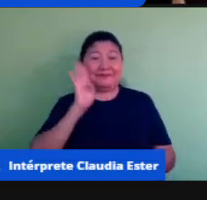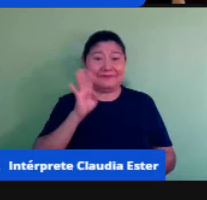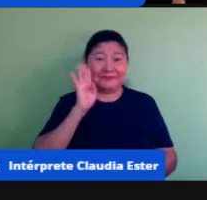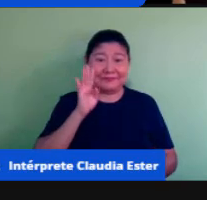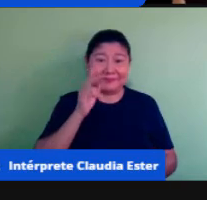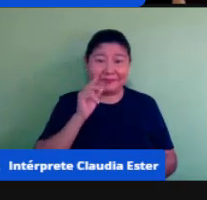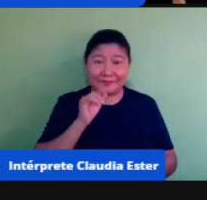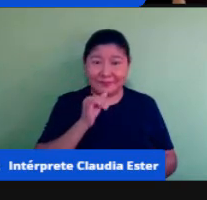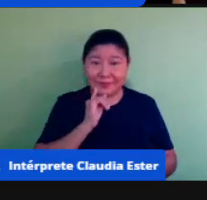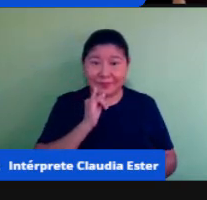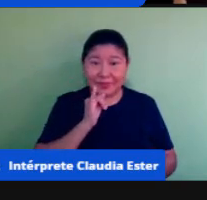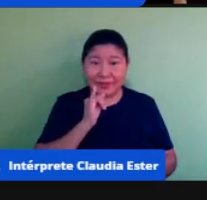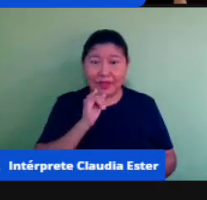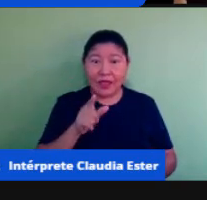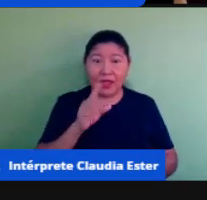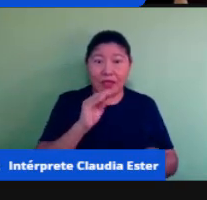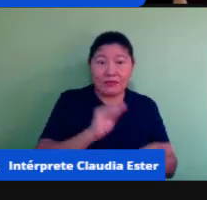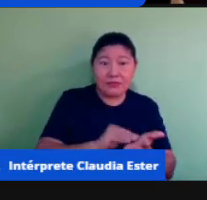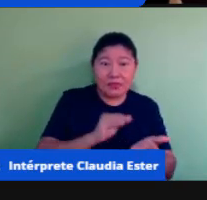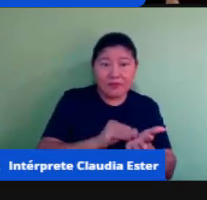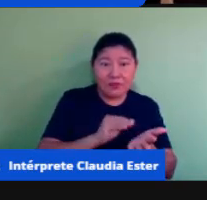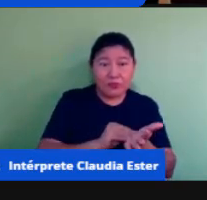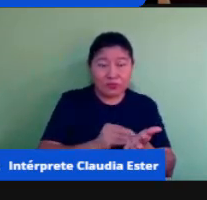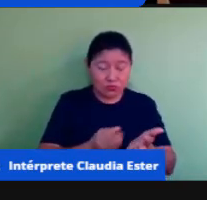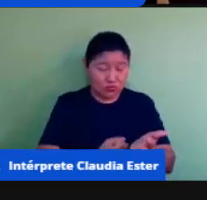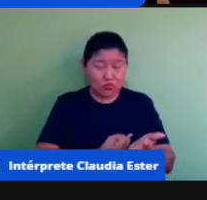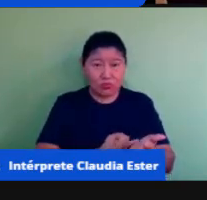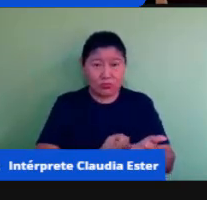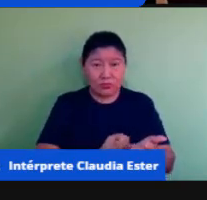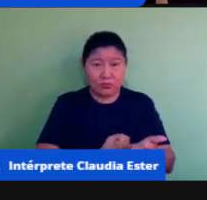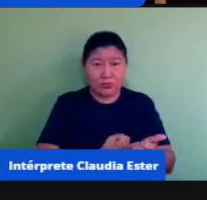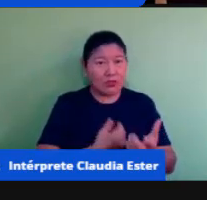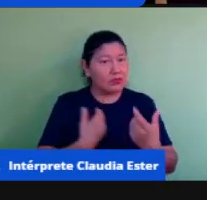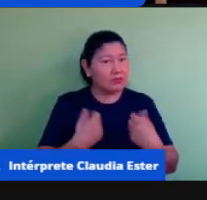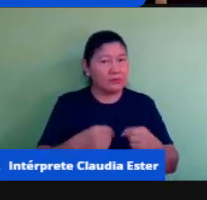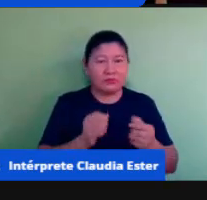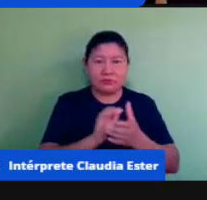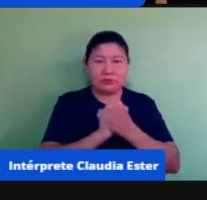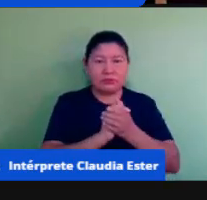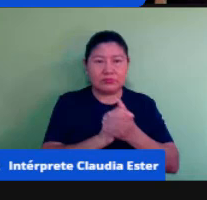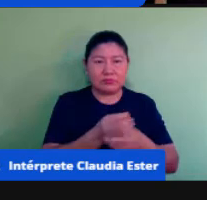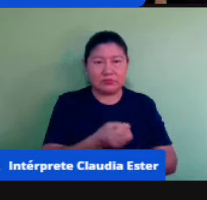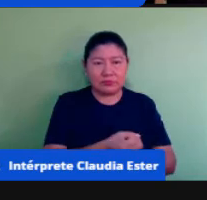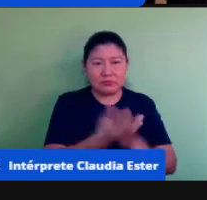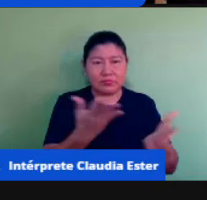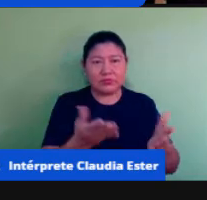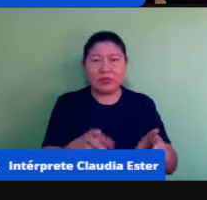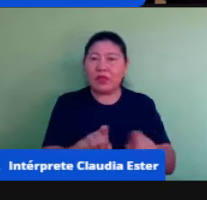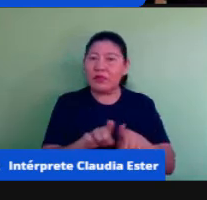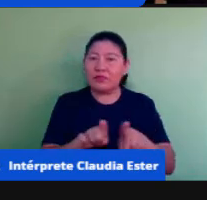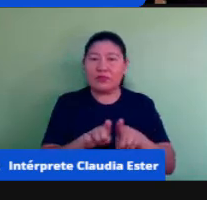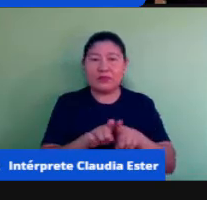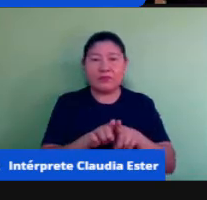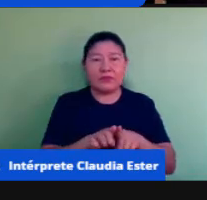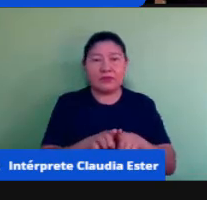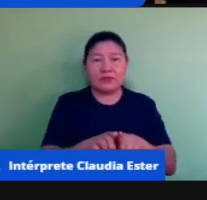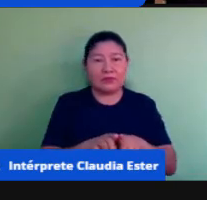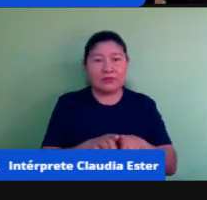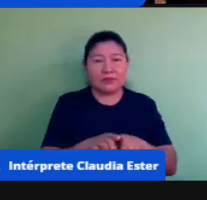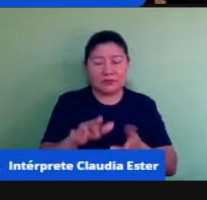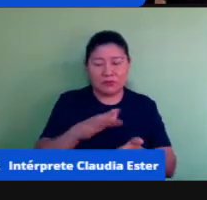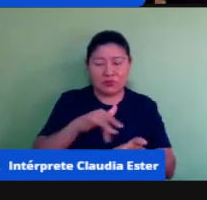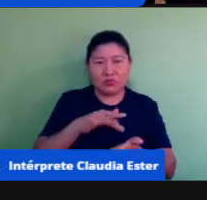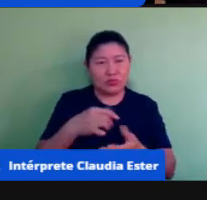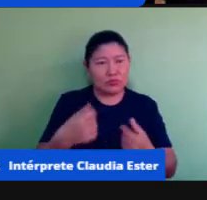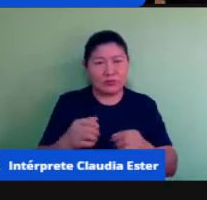não manda o peão e nem sugere um dado. Você imprime alguns números, imprime os números, né? Eu imprimi aqui,